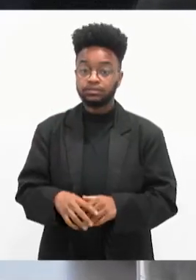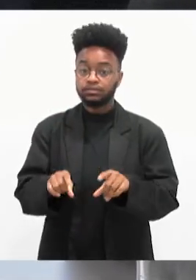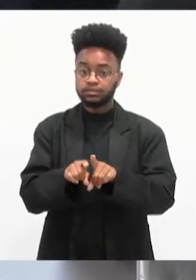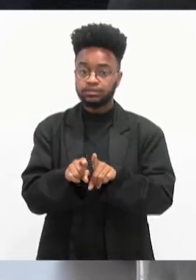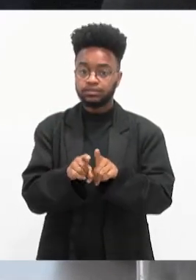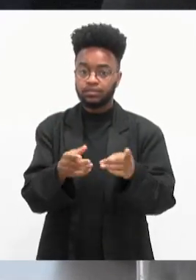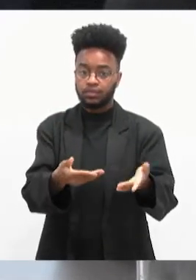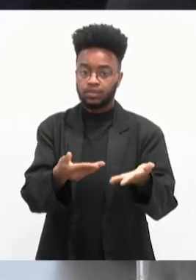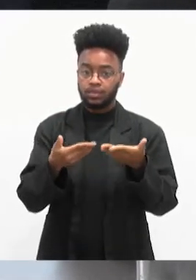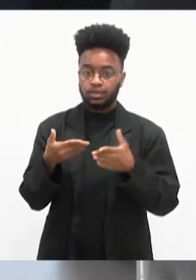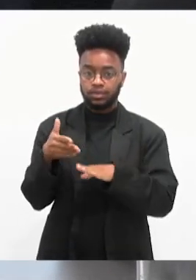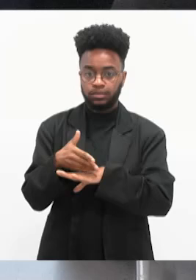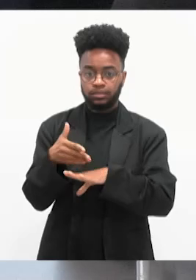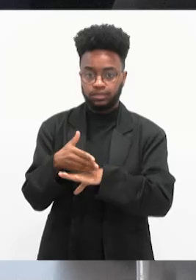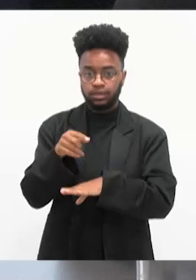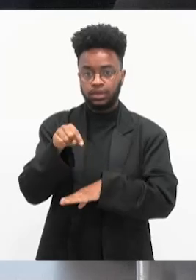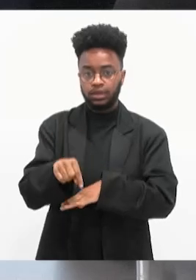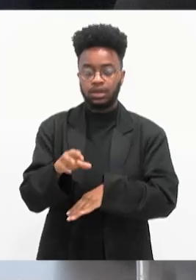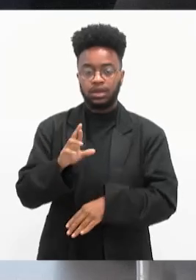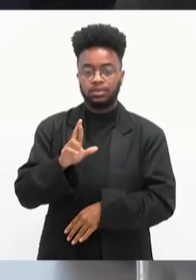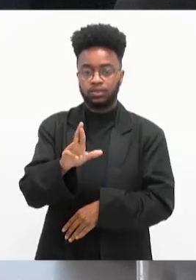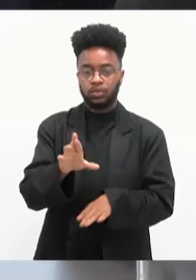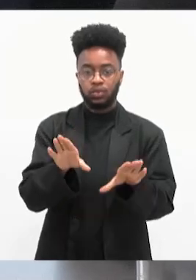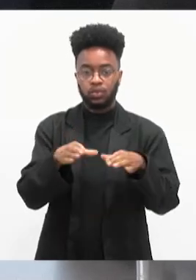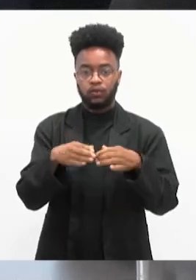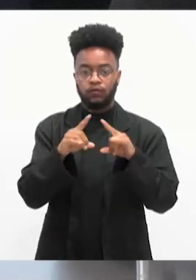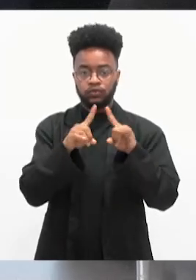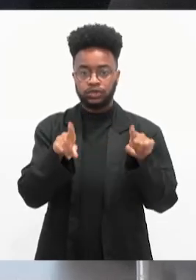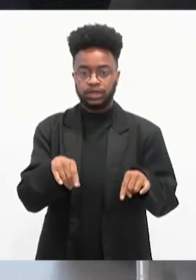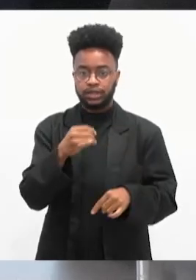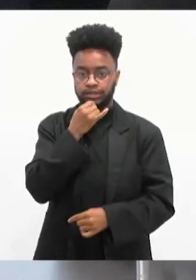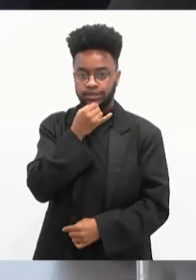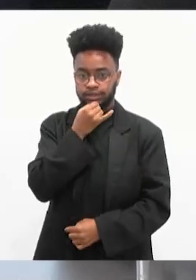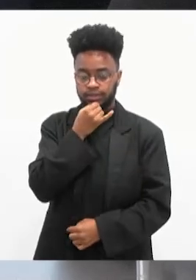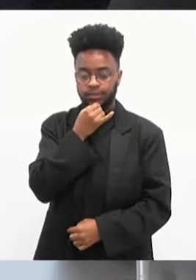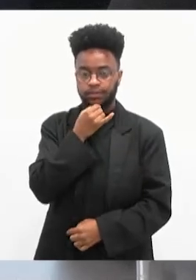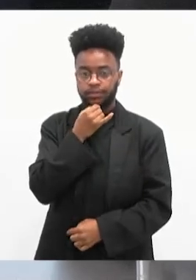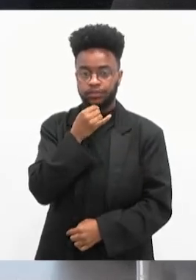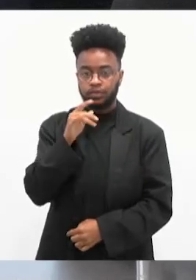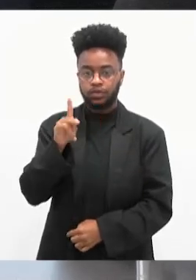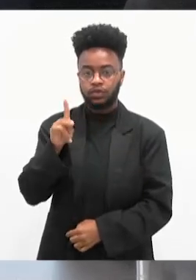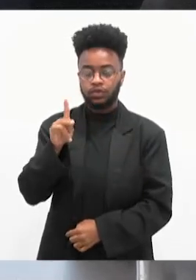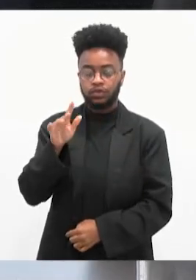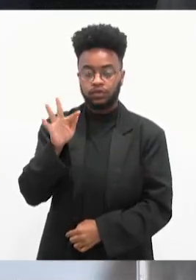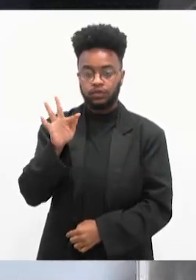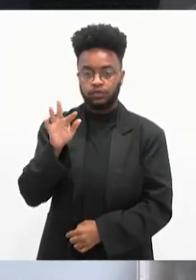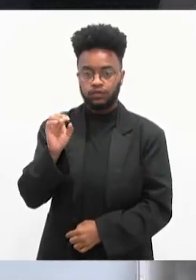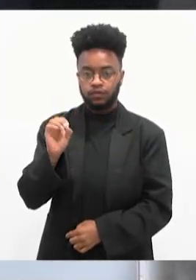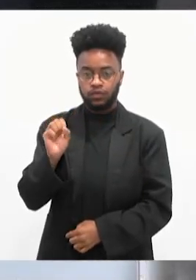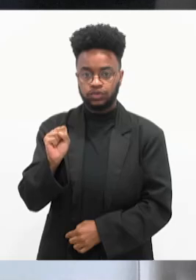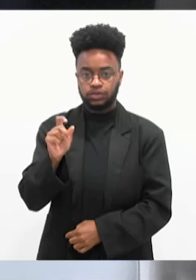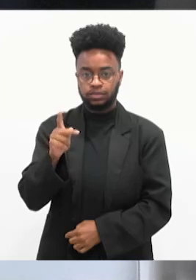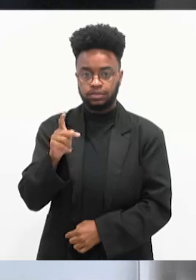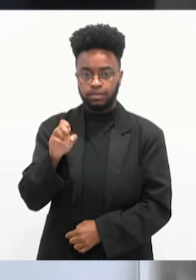chamasse a representação dos funcionários, como, por exemplo, a FOSPERJ.